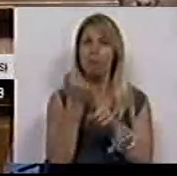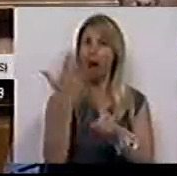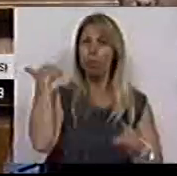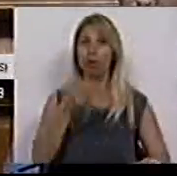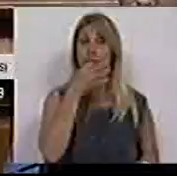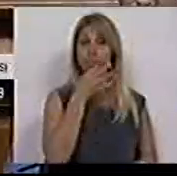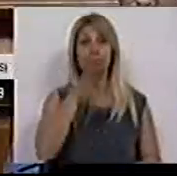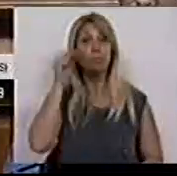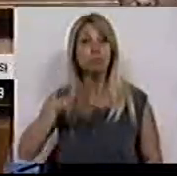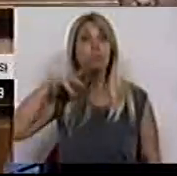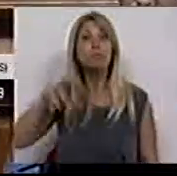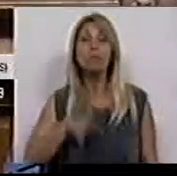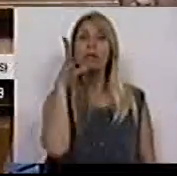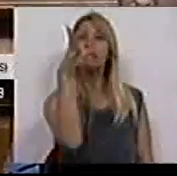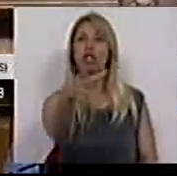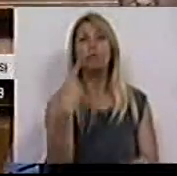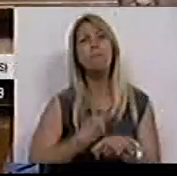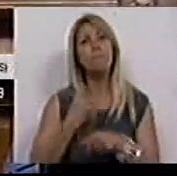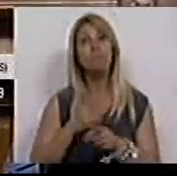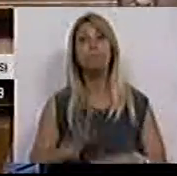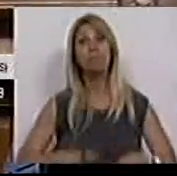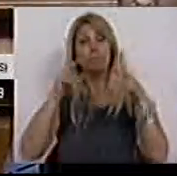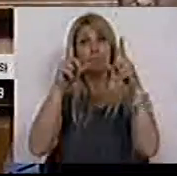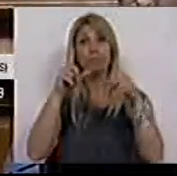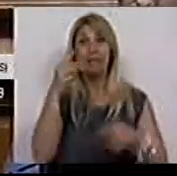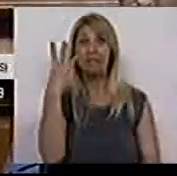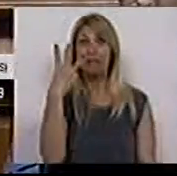Portugal diz, mesmo com crescimento de